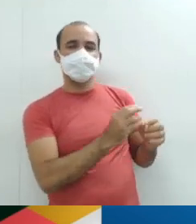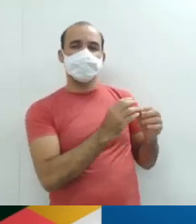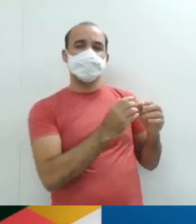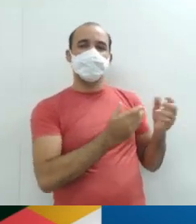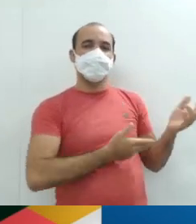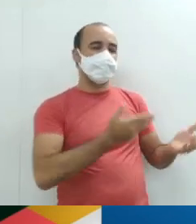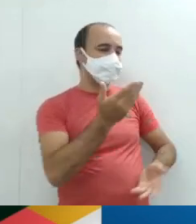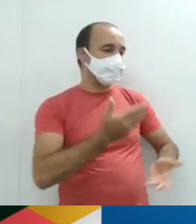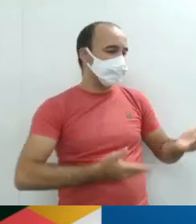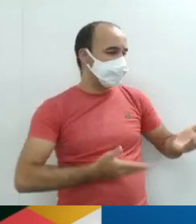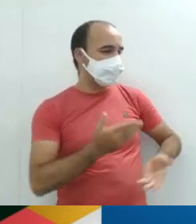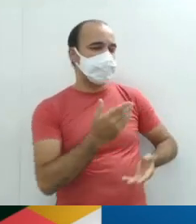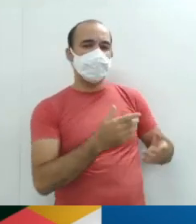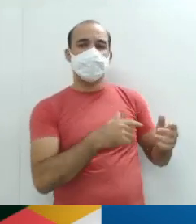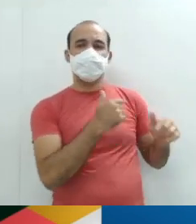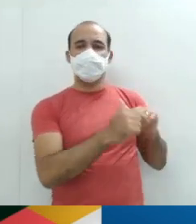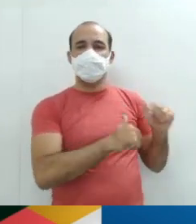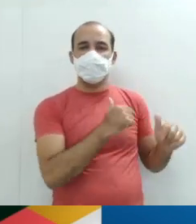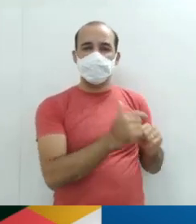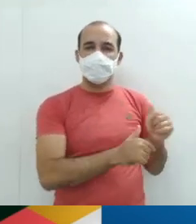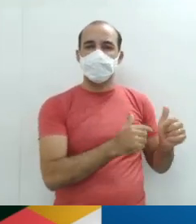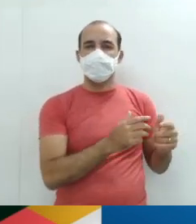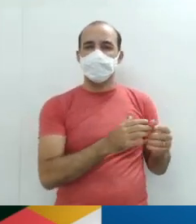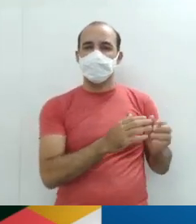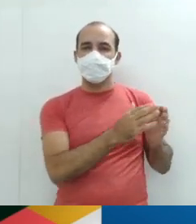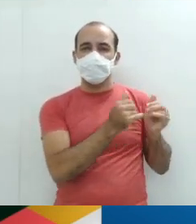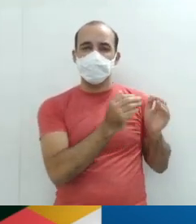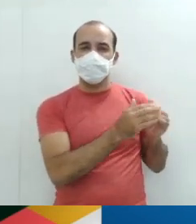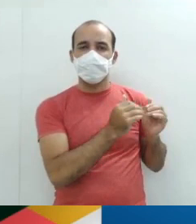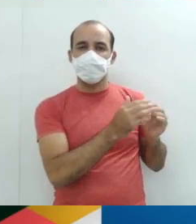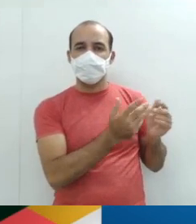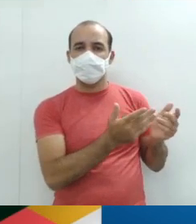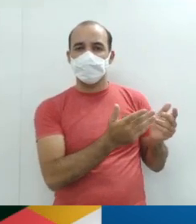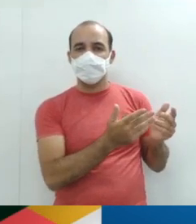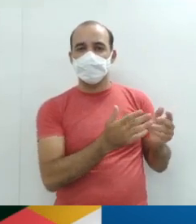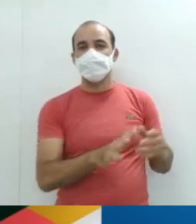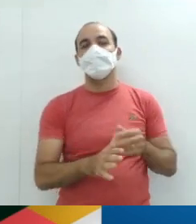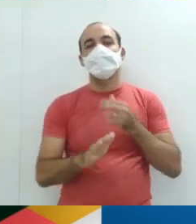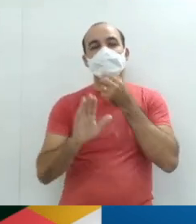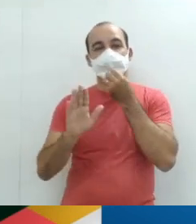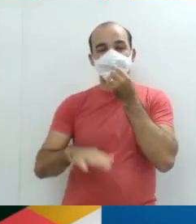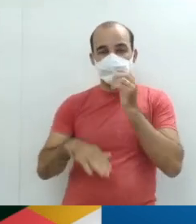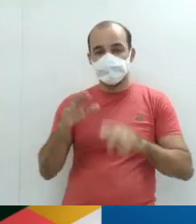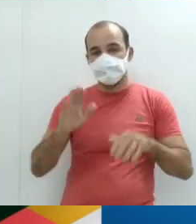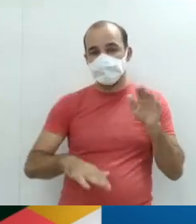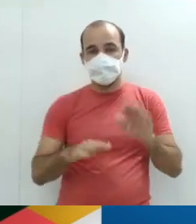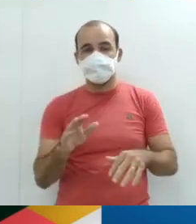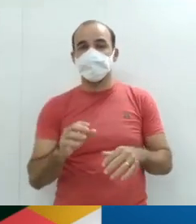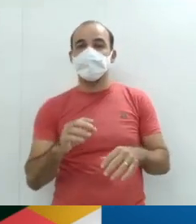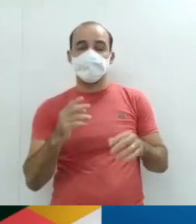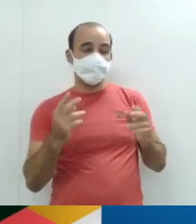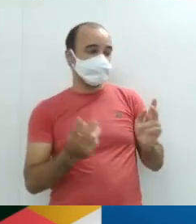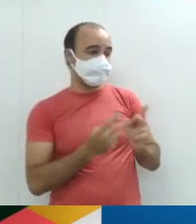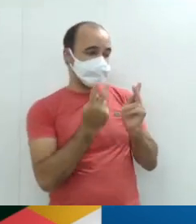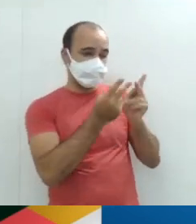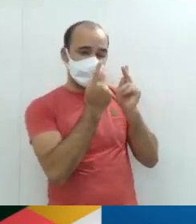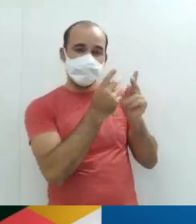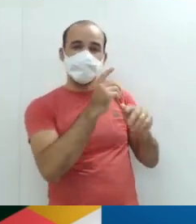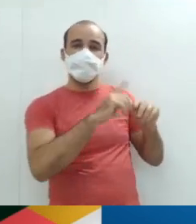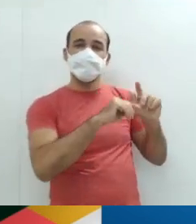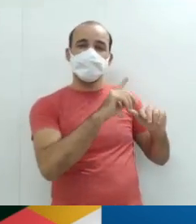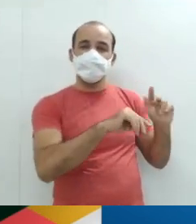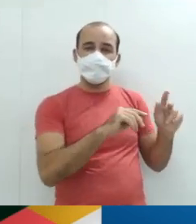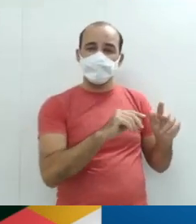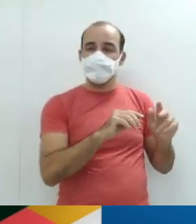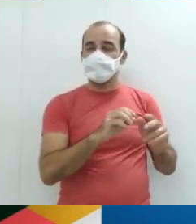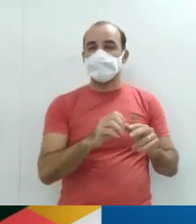também estamos. Nós muitas vezes valorizamos mais o que temos do que aquilo que somos, ou aquilo que os outros têm do que aquilo